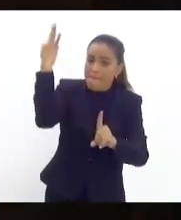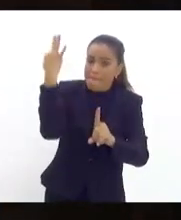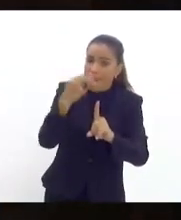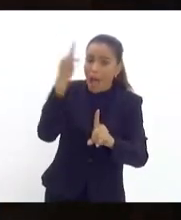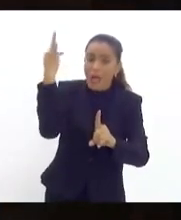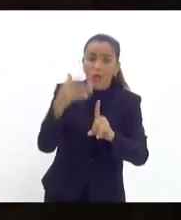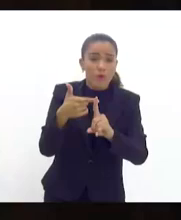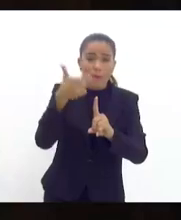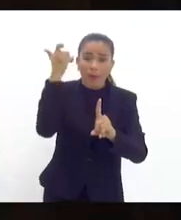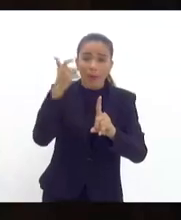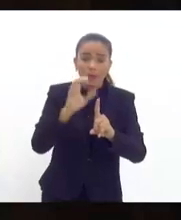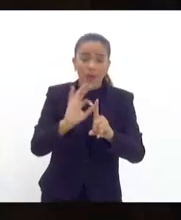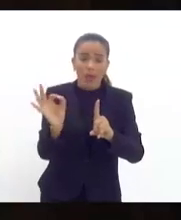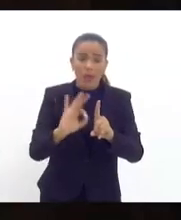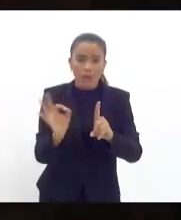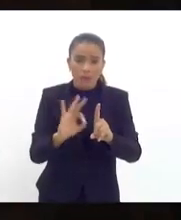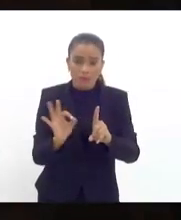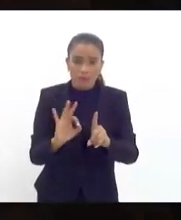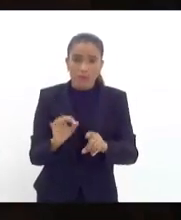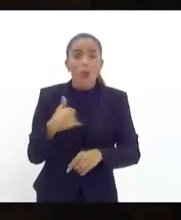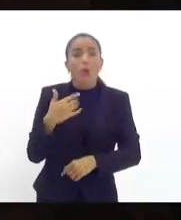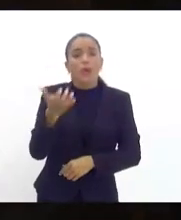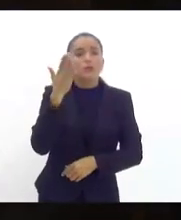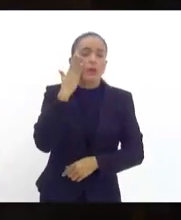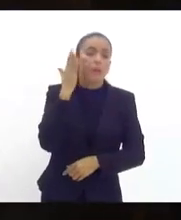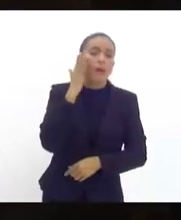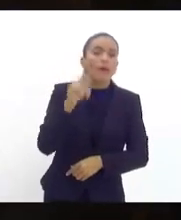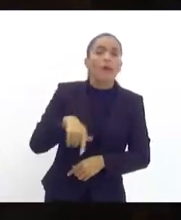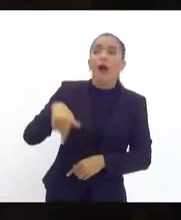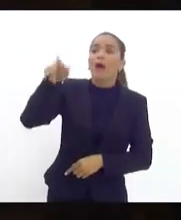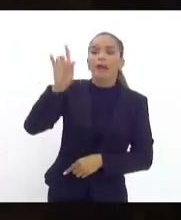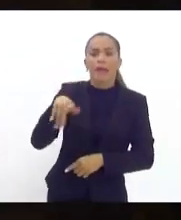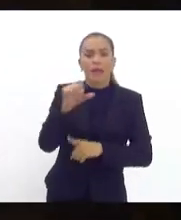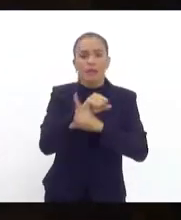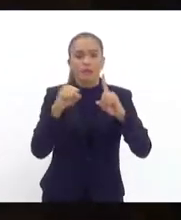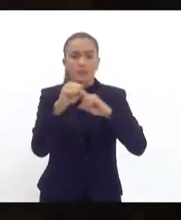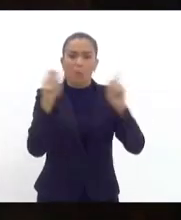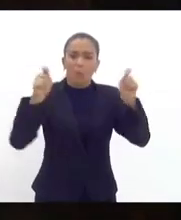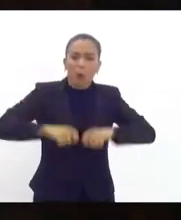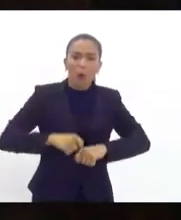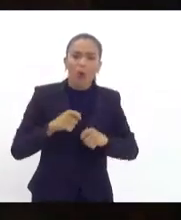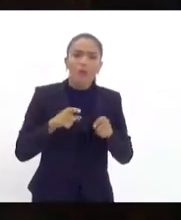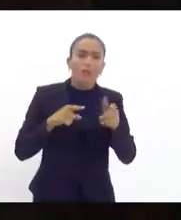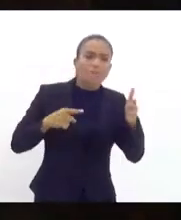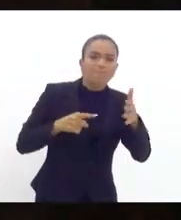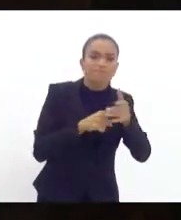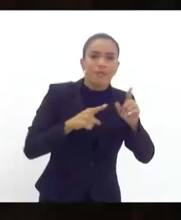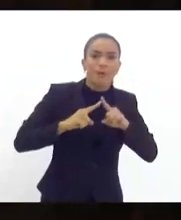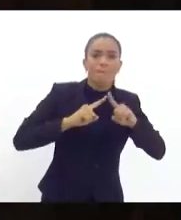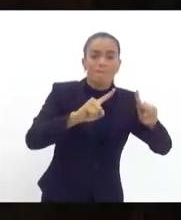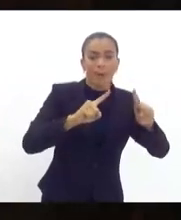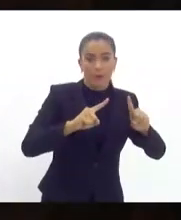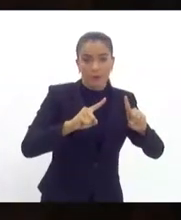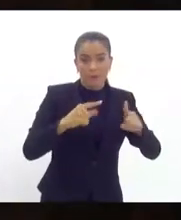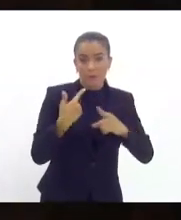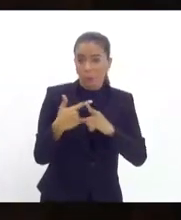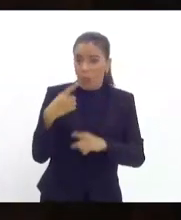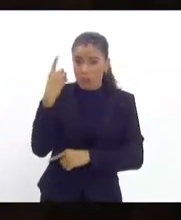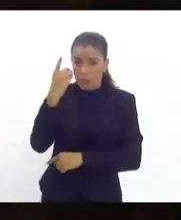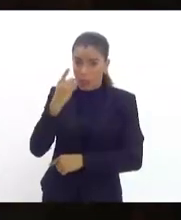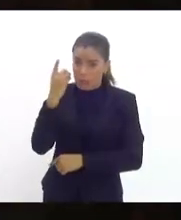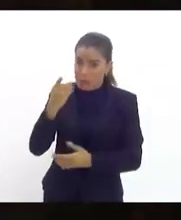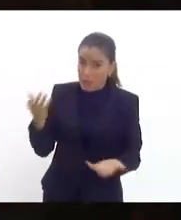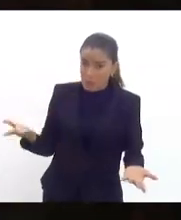que a gente não foi morta é isso eu quero saber a quem a sociedade pode recorrer porque assim Deputado